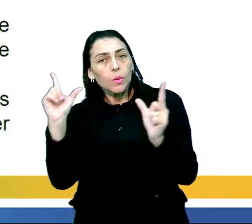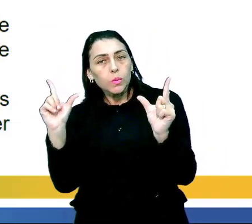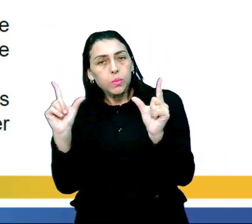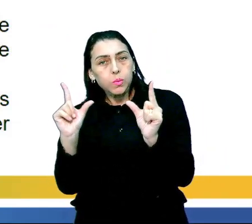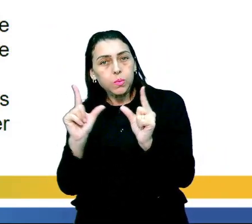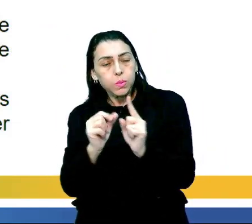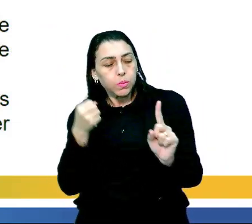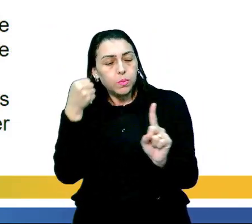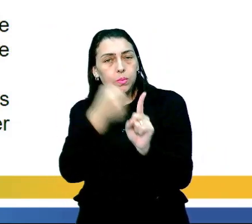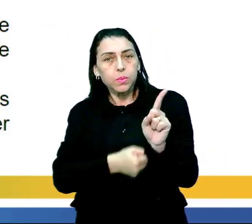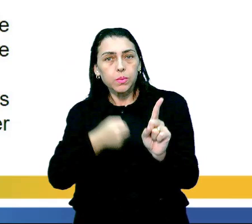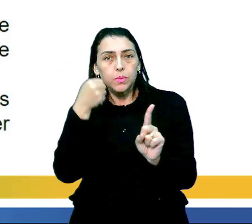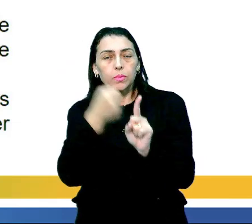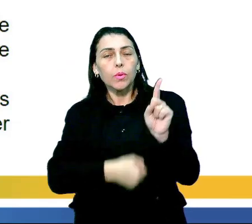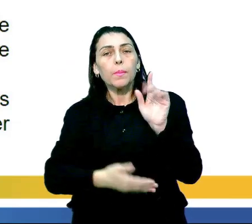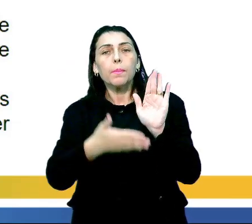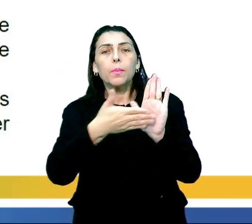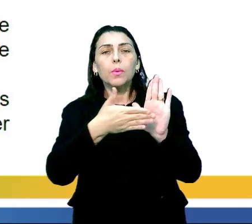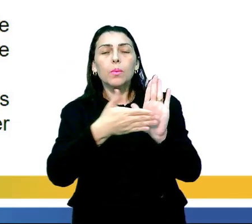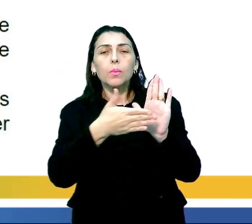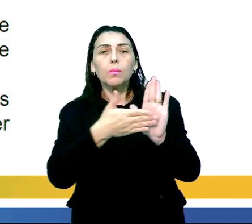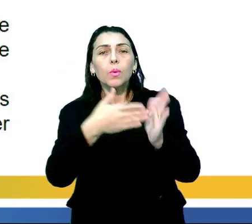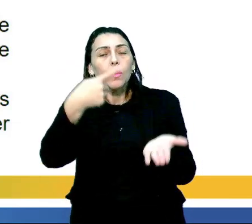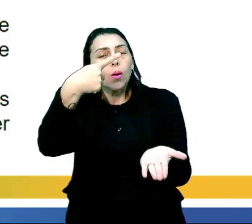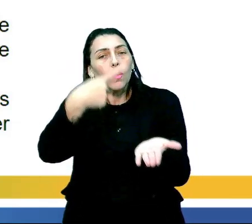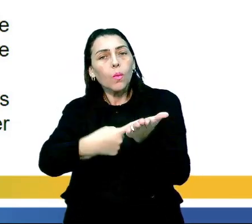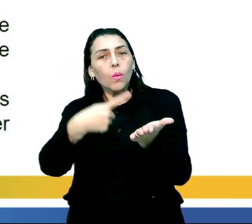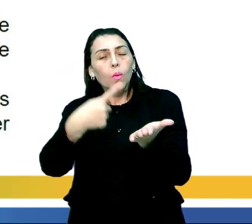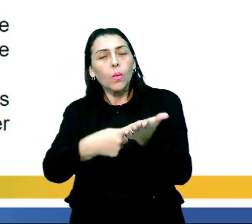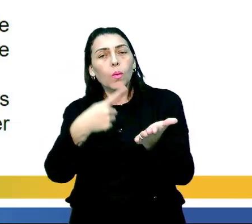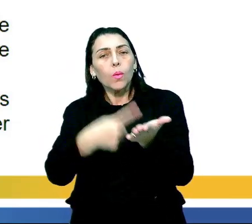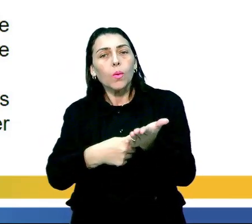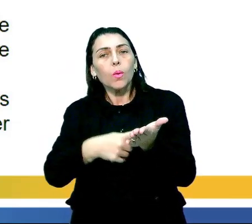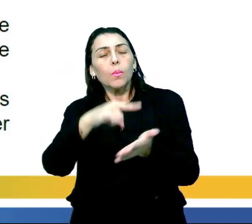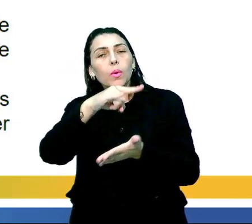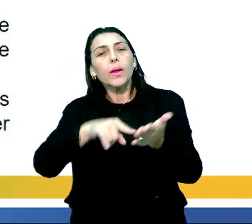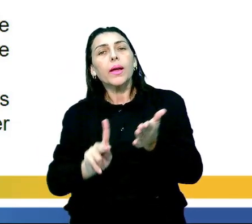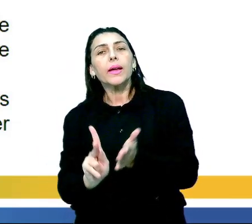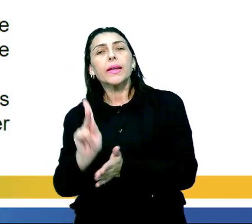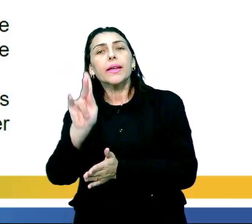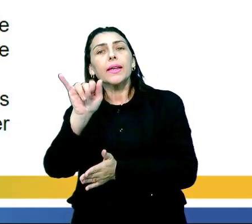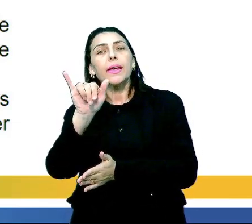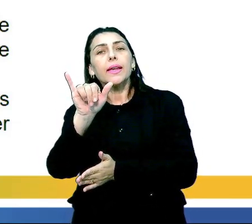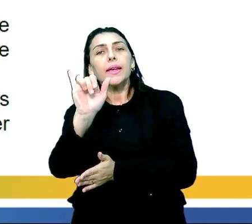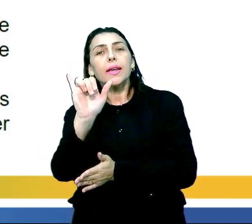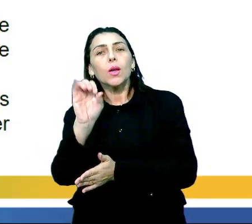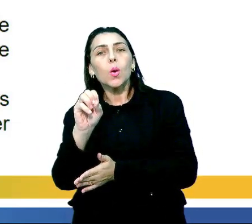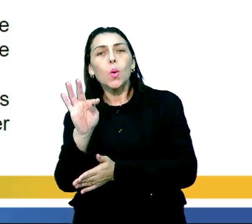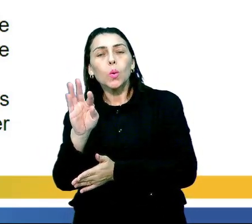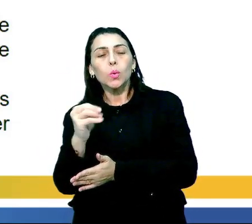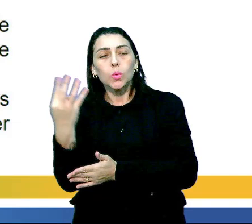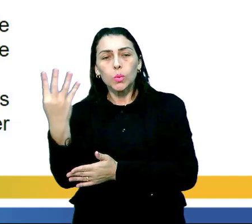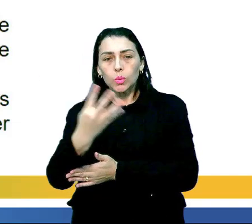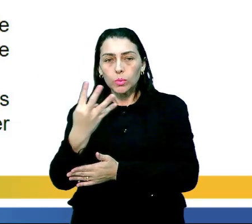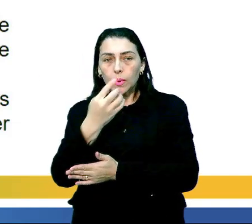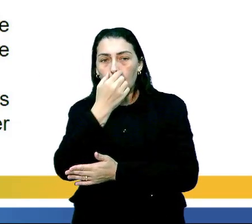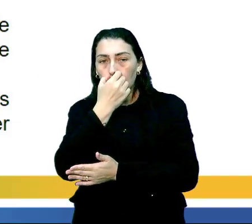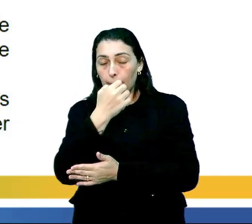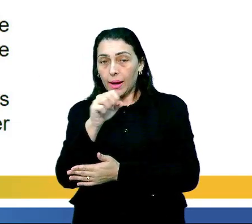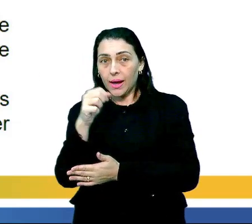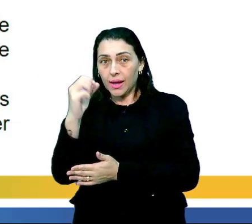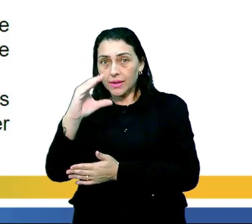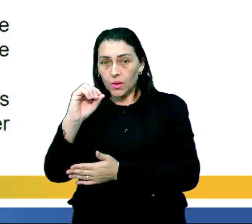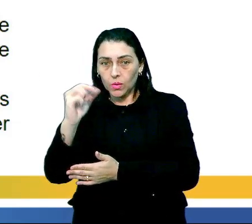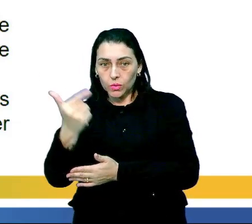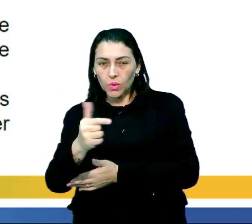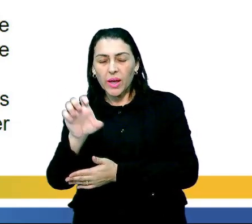esse impacto ambiental, foi proposto um acordo conhecido como Protocolo de Quioto. Número 4, a emissão de gases